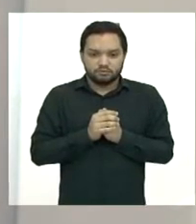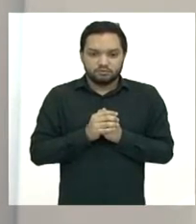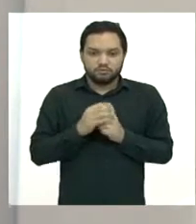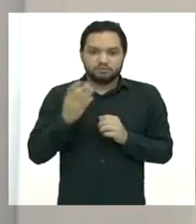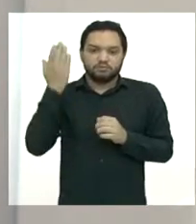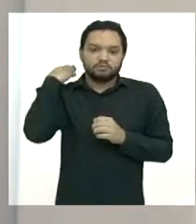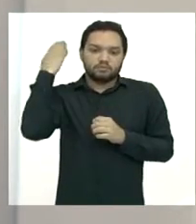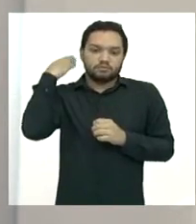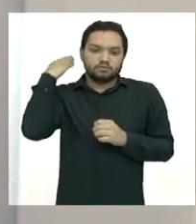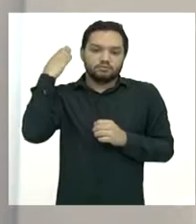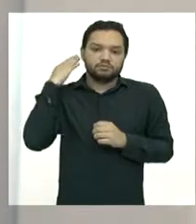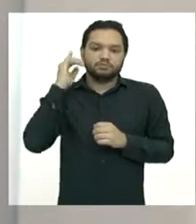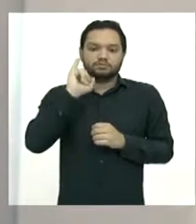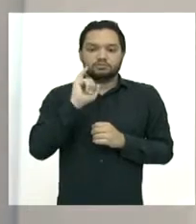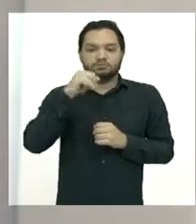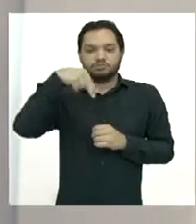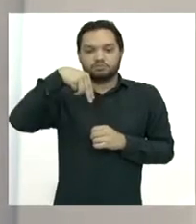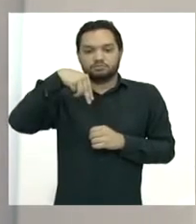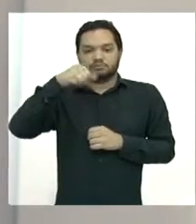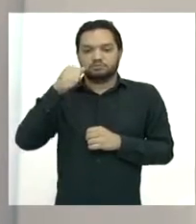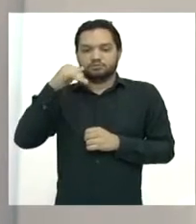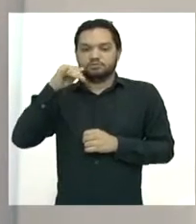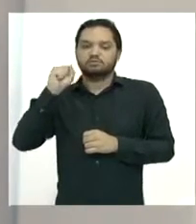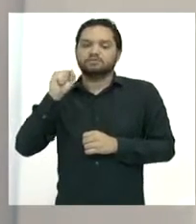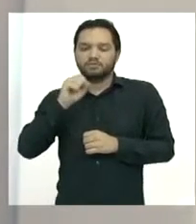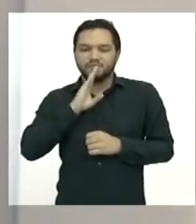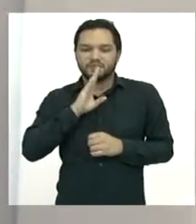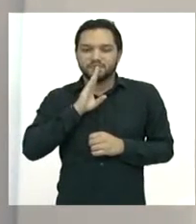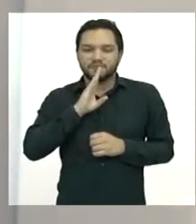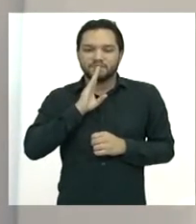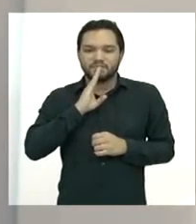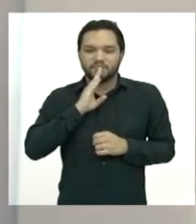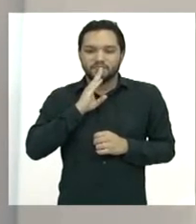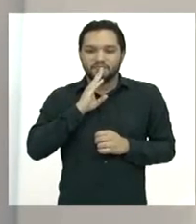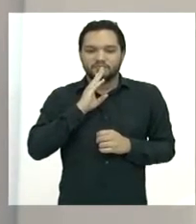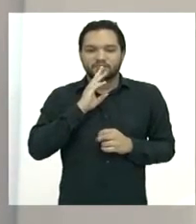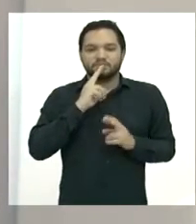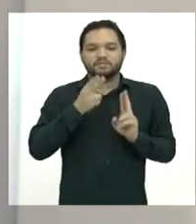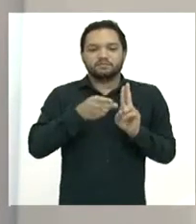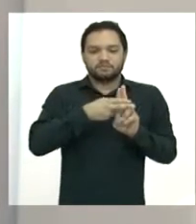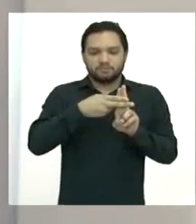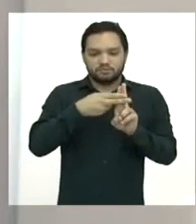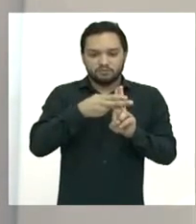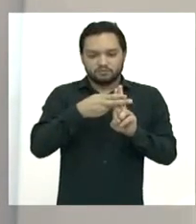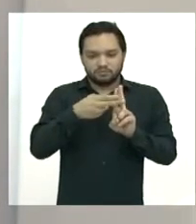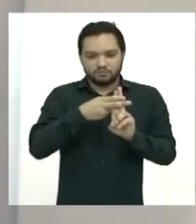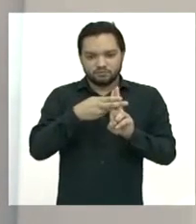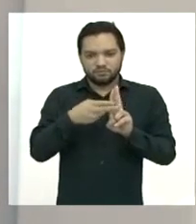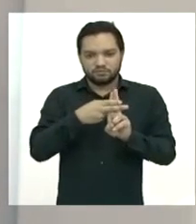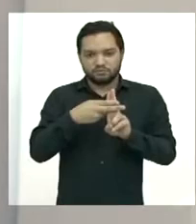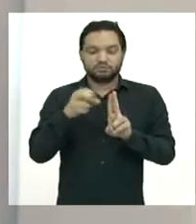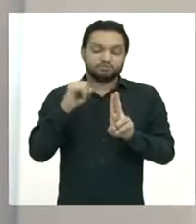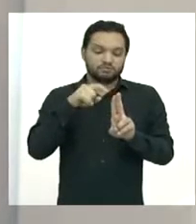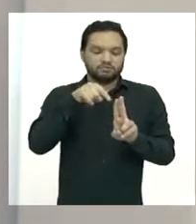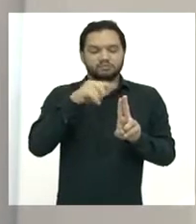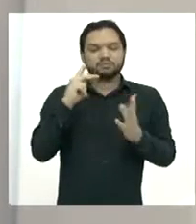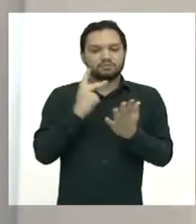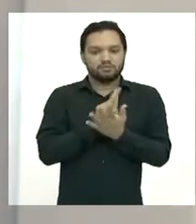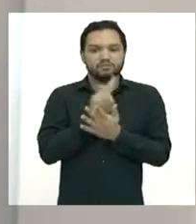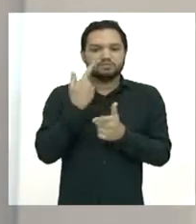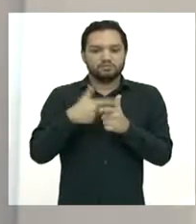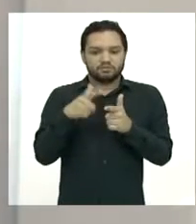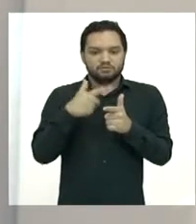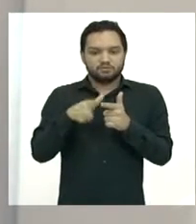época do INAMPS, eu sei o que é o que você não tem um SUS. E o SUS, quando você tem problemas, você atinge muito